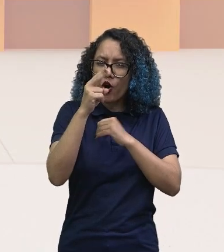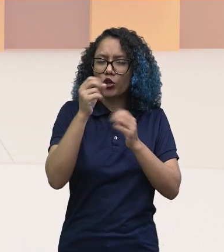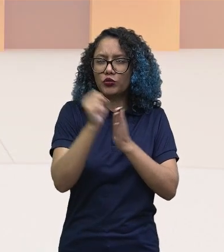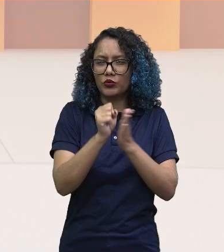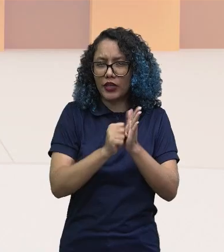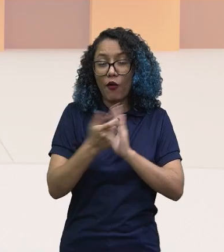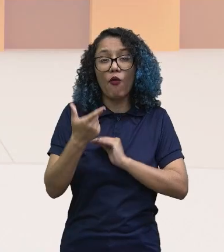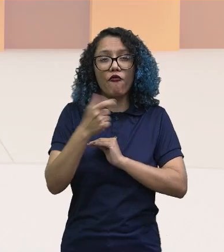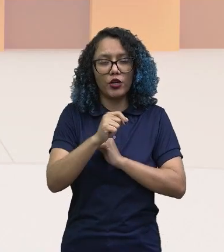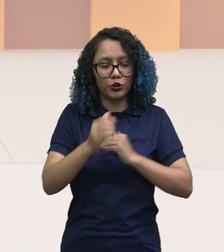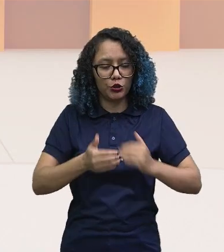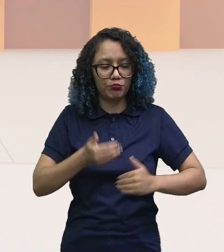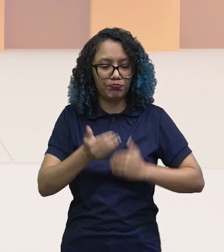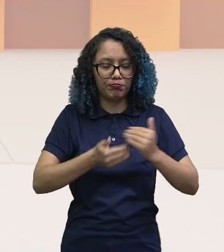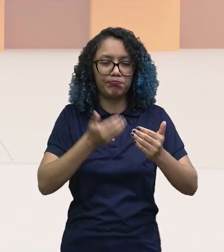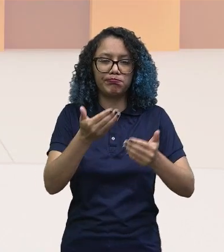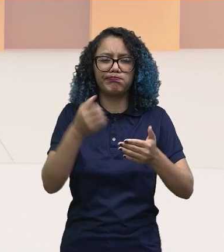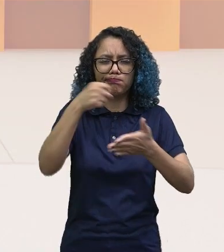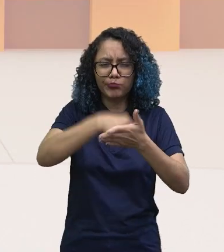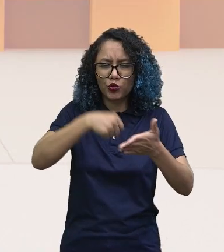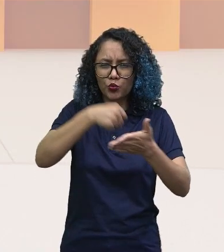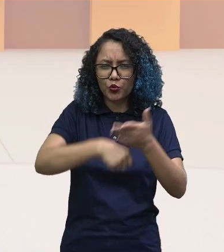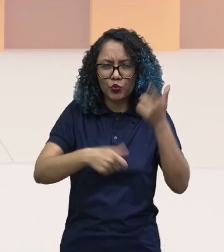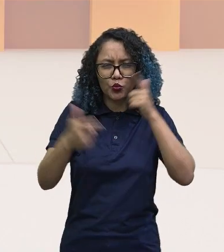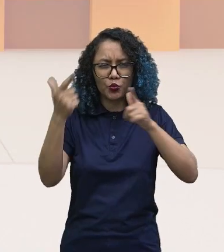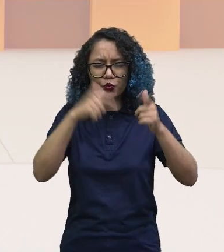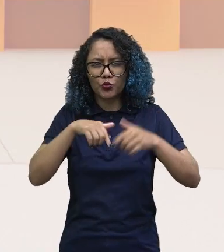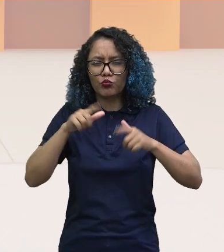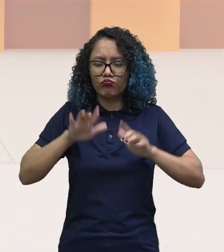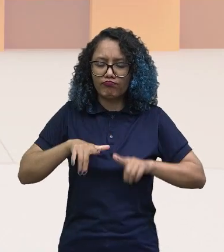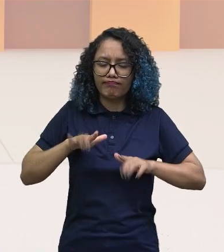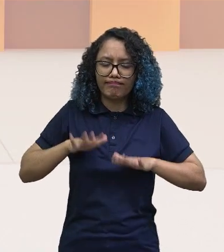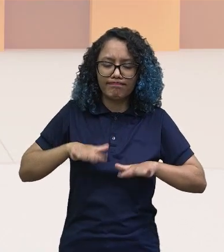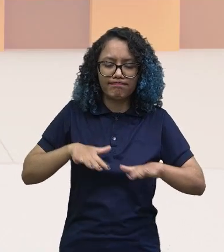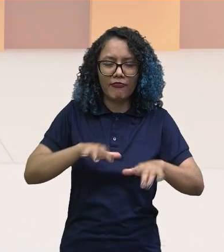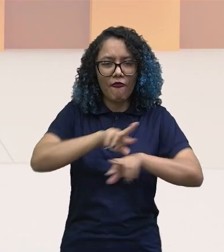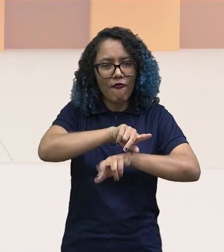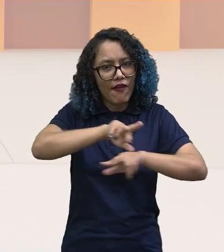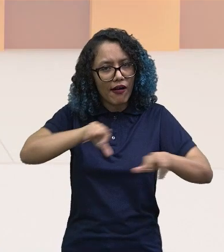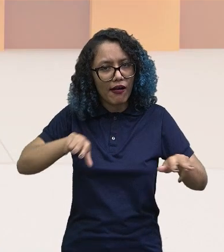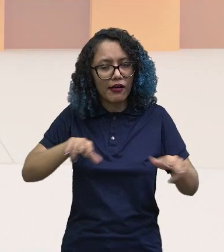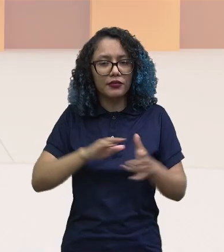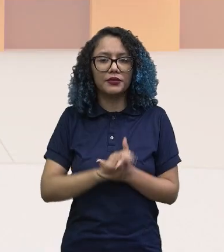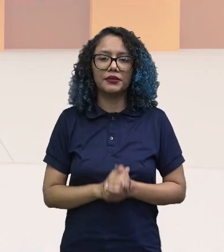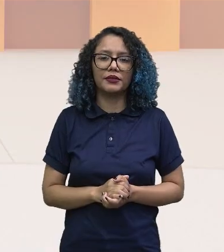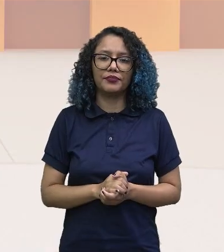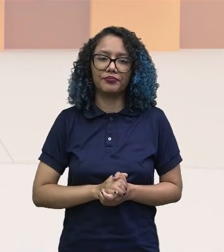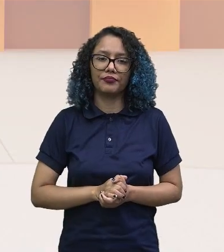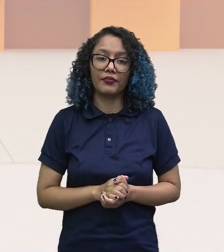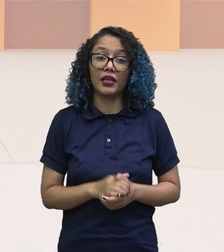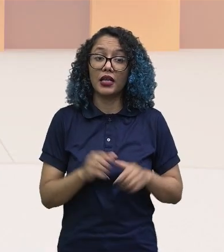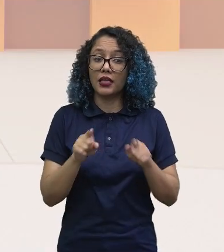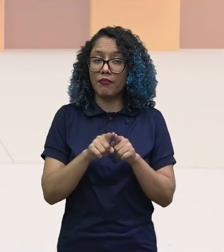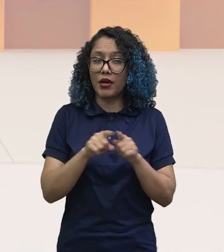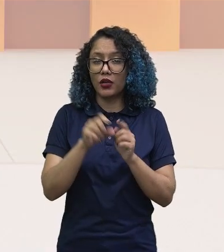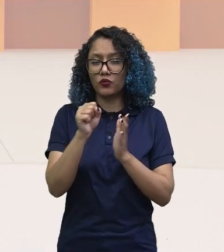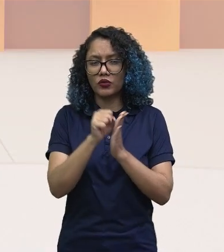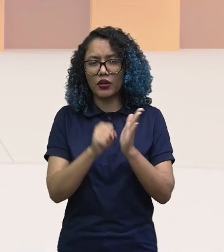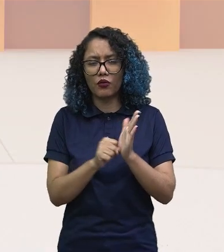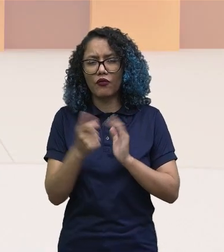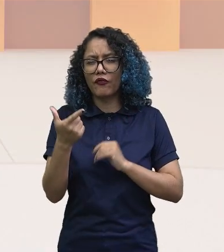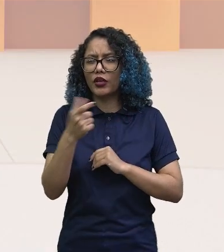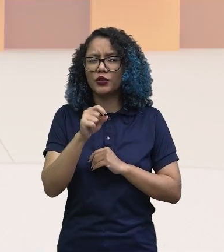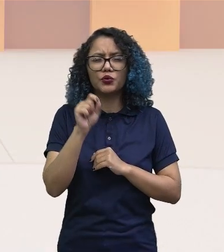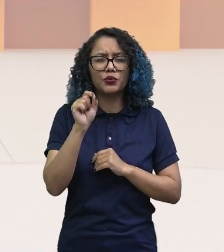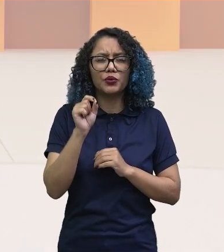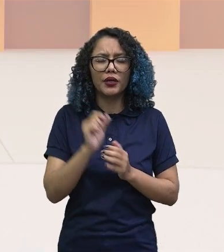XX, com várias ondas de reivindicações. É importante a gente situar historicamente que o século XX ele